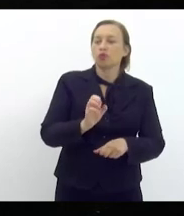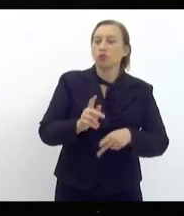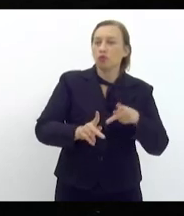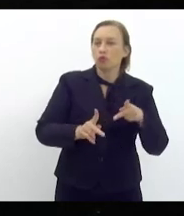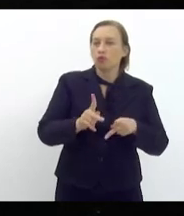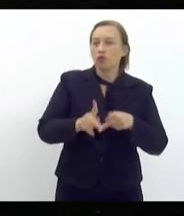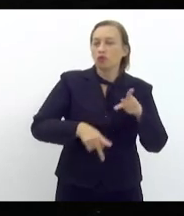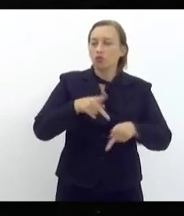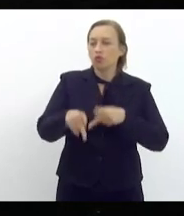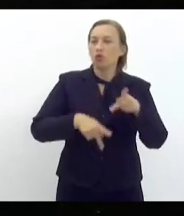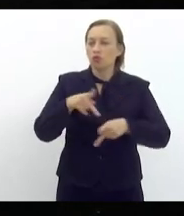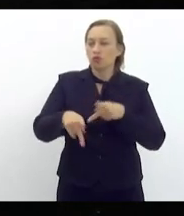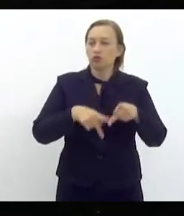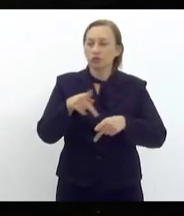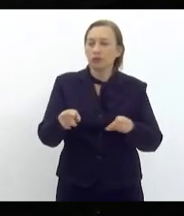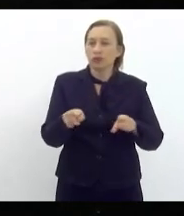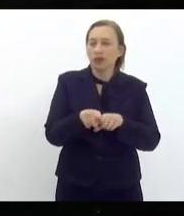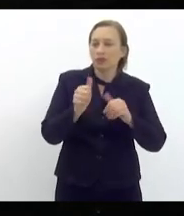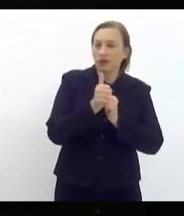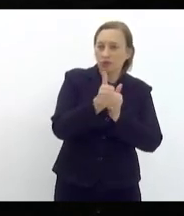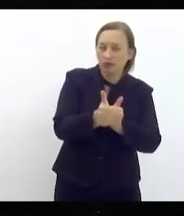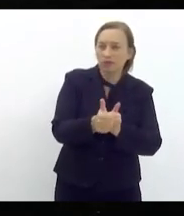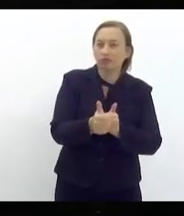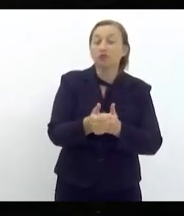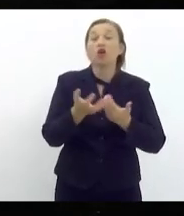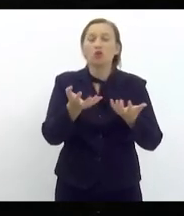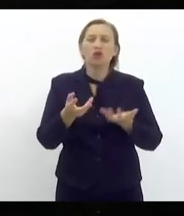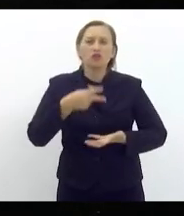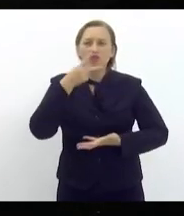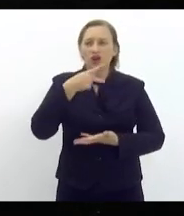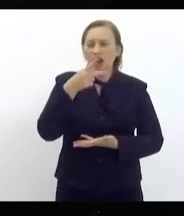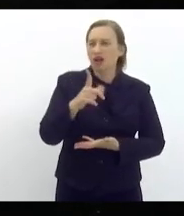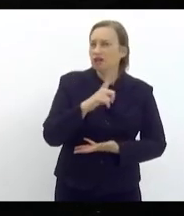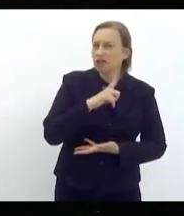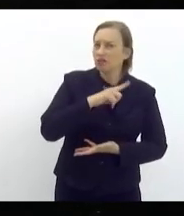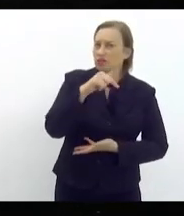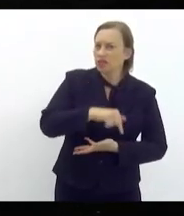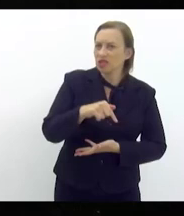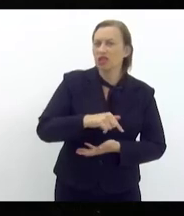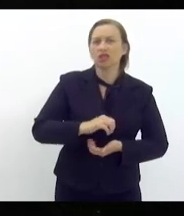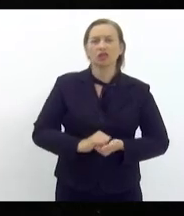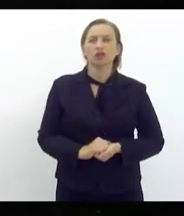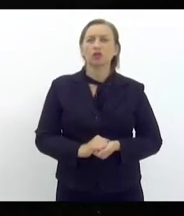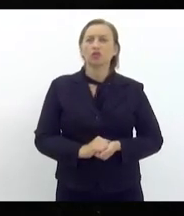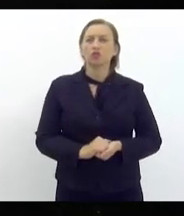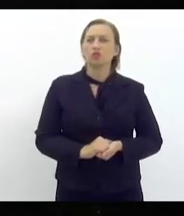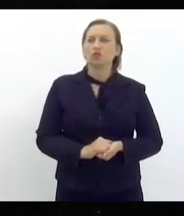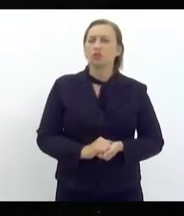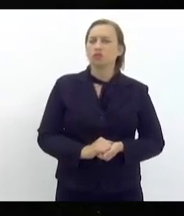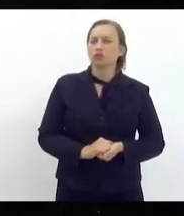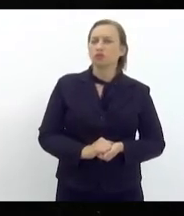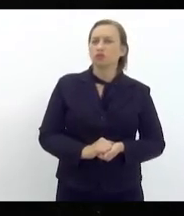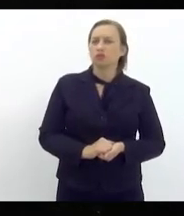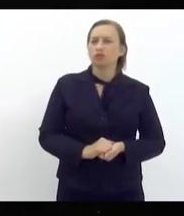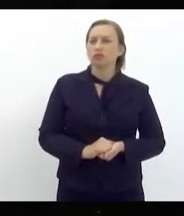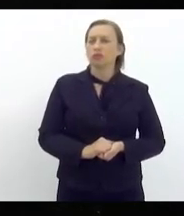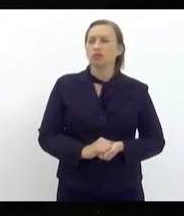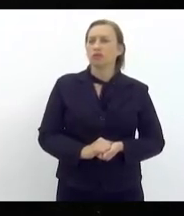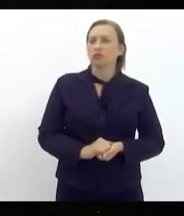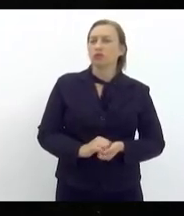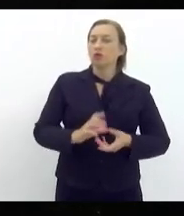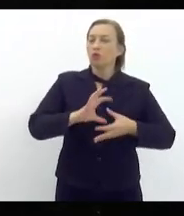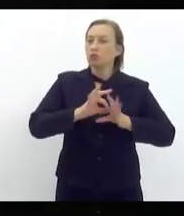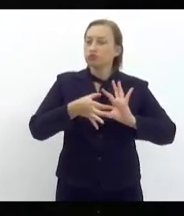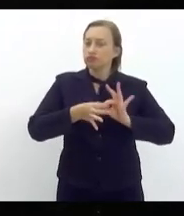Eu quero dizer que temos aqui um contexto inédito nas